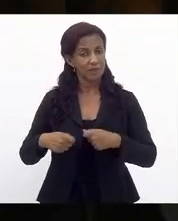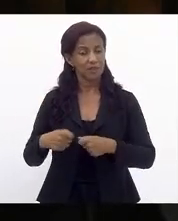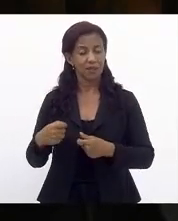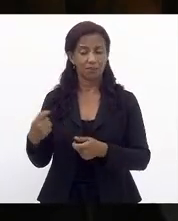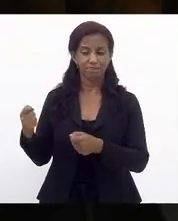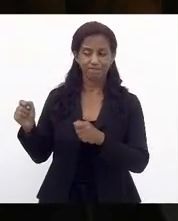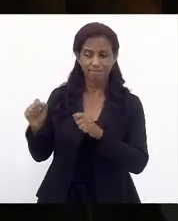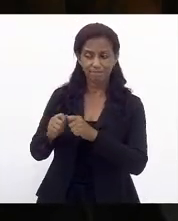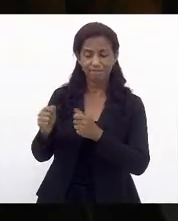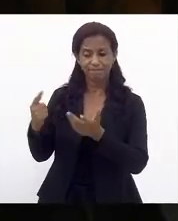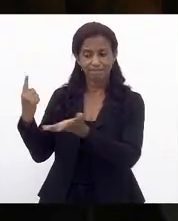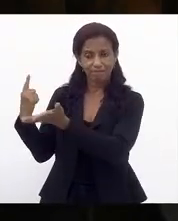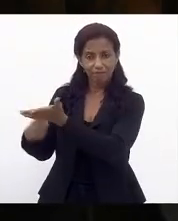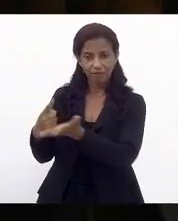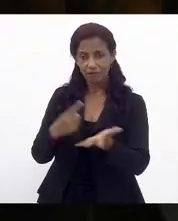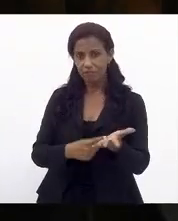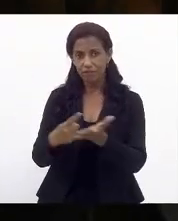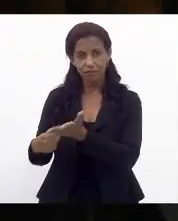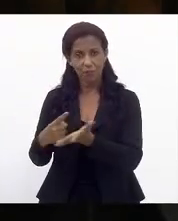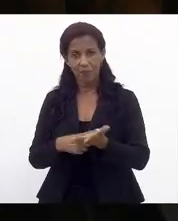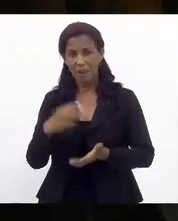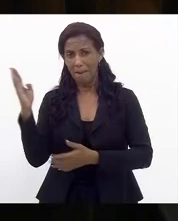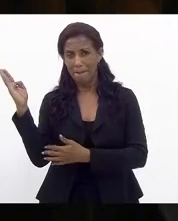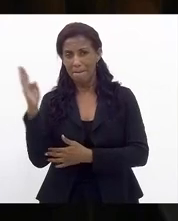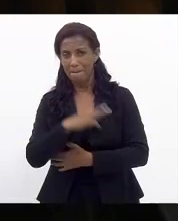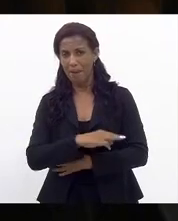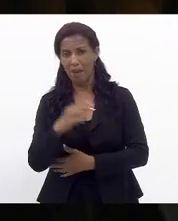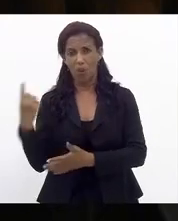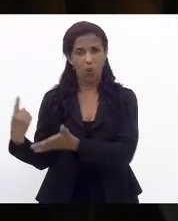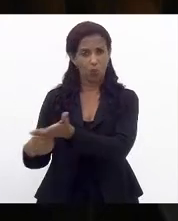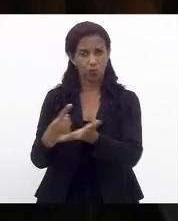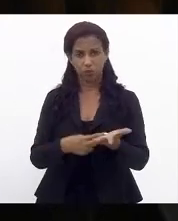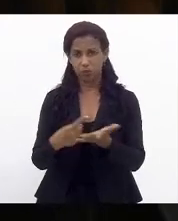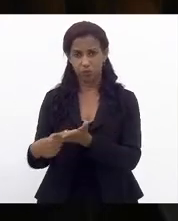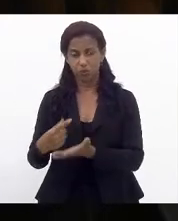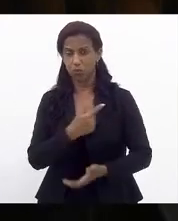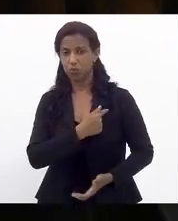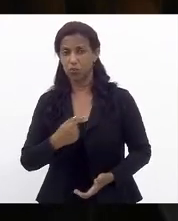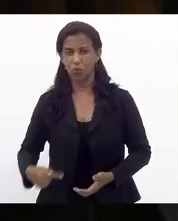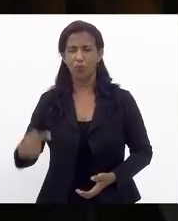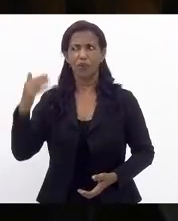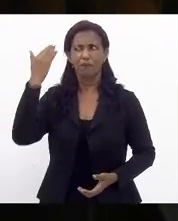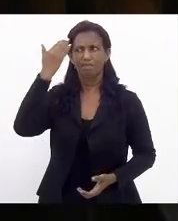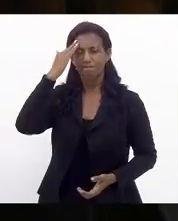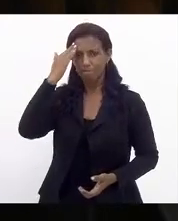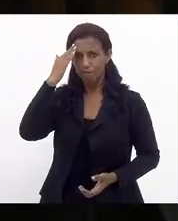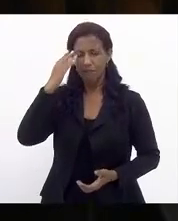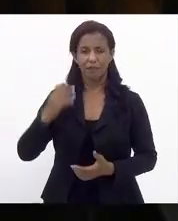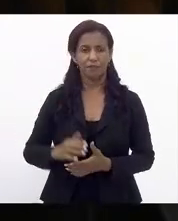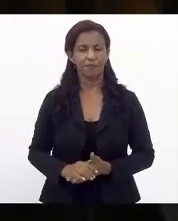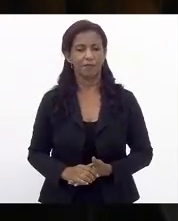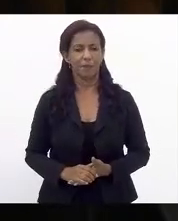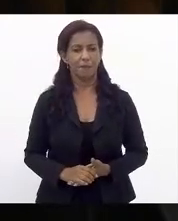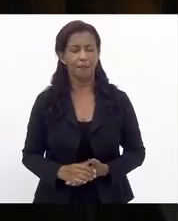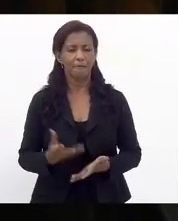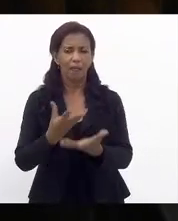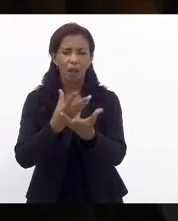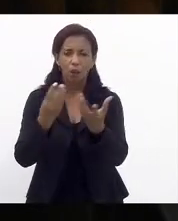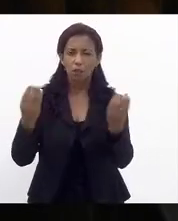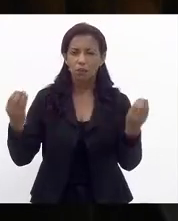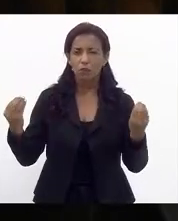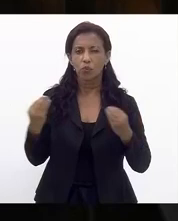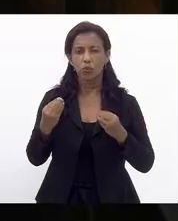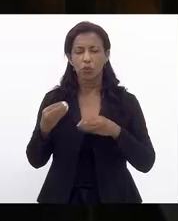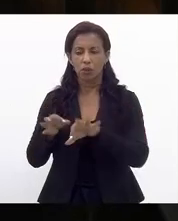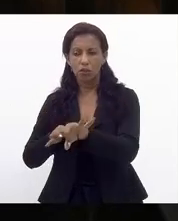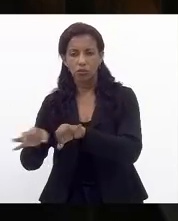com o estado do Rio de Janeiro porque nós vamos fazendo aqui é um mau acordo e o governador entendeu muitas